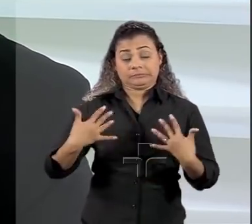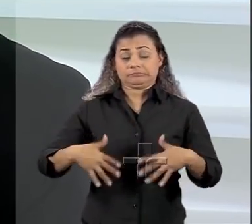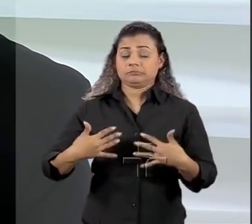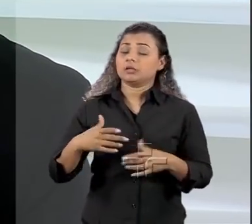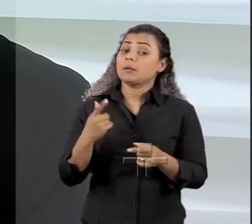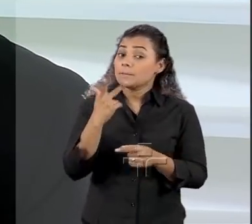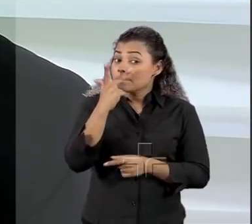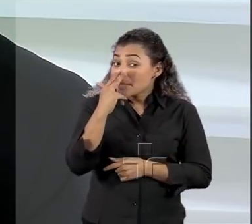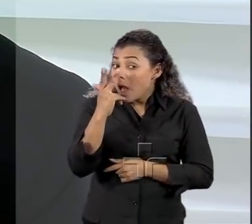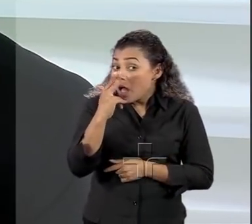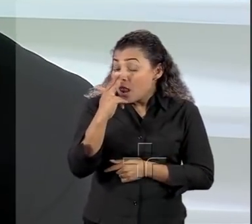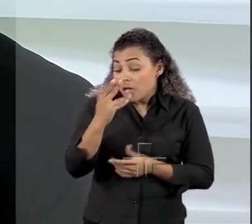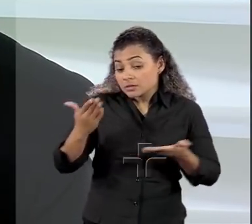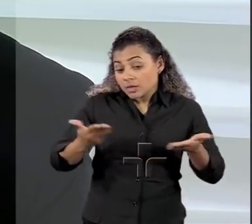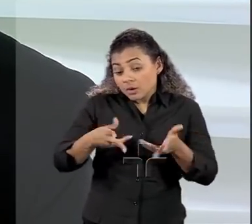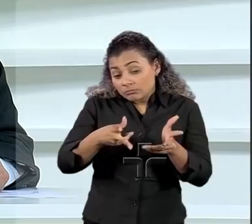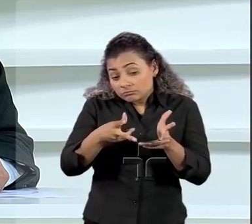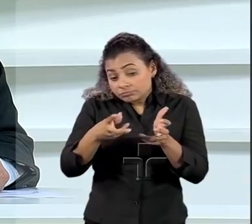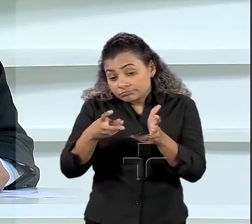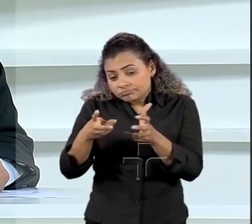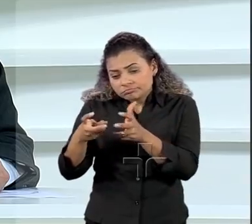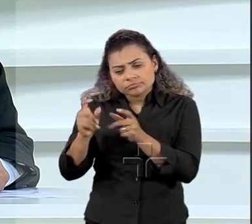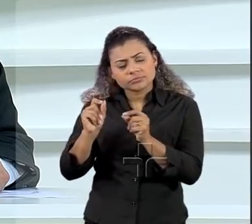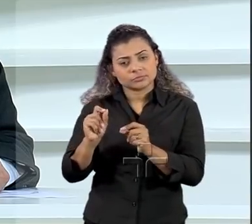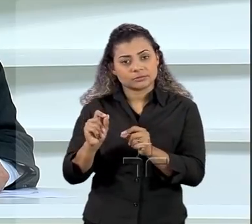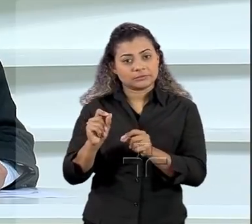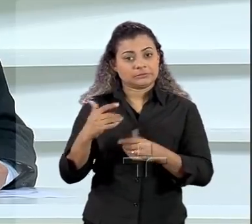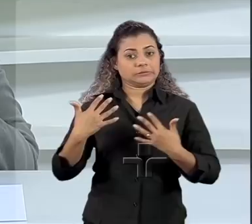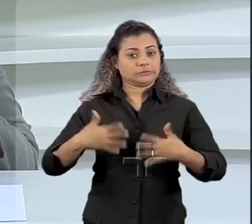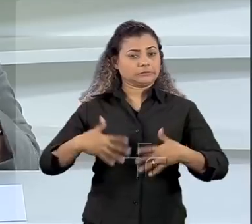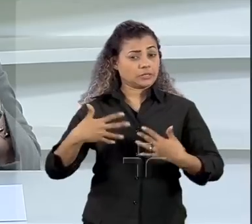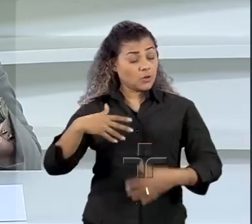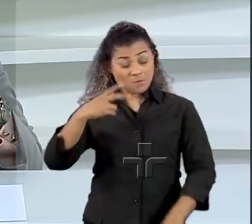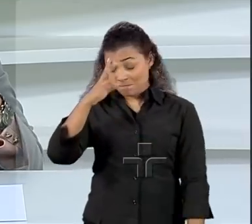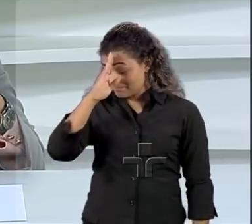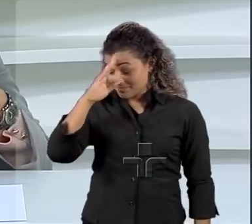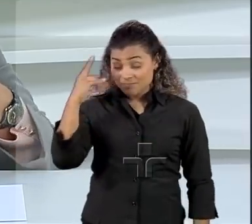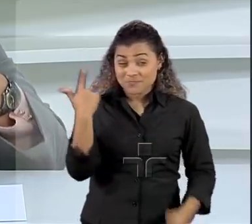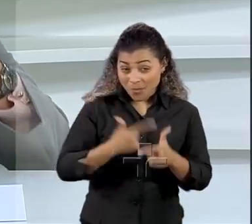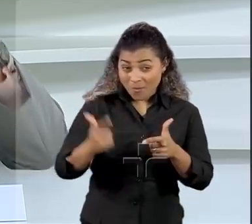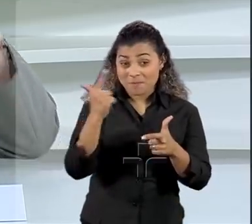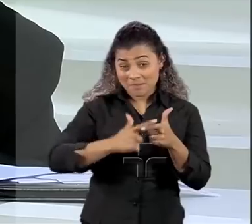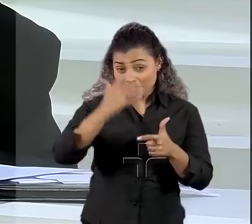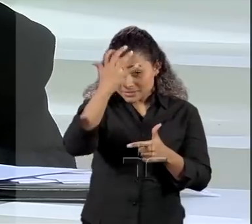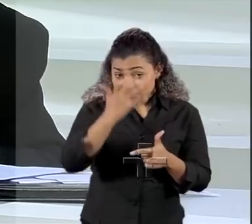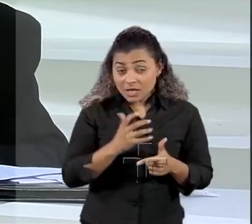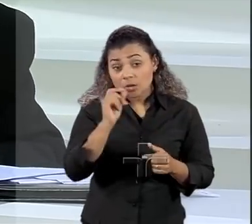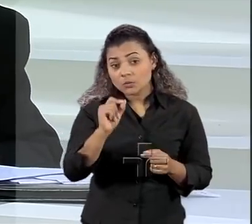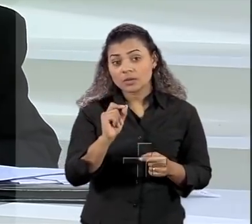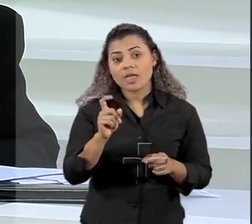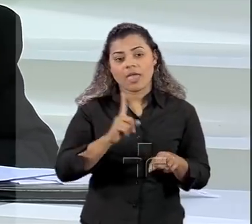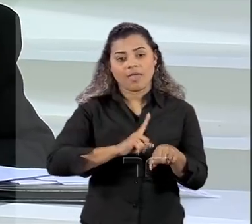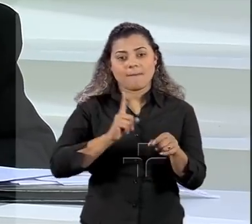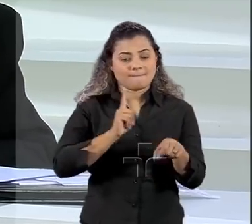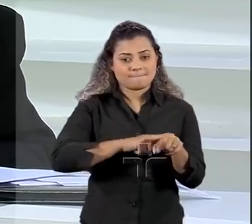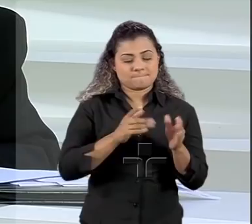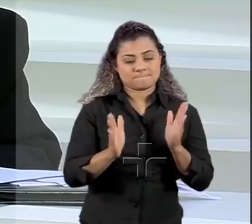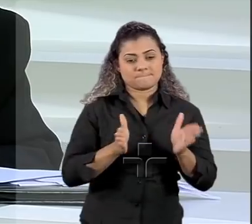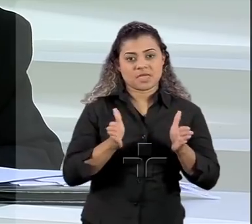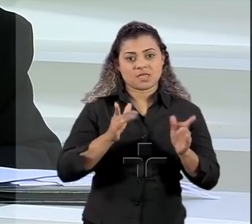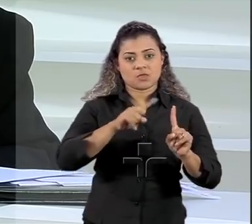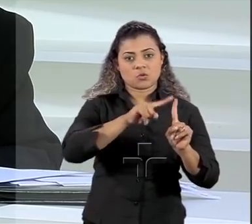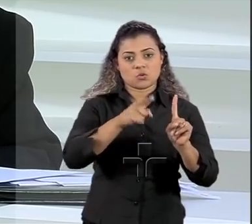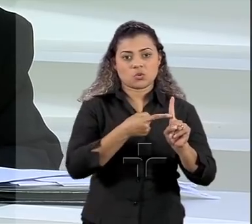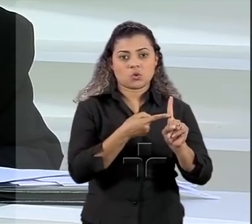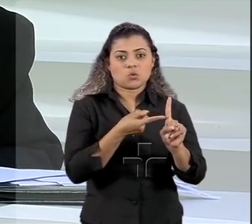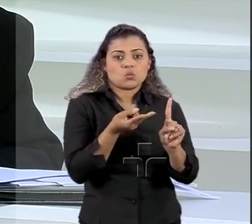parece, pelo que podemos ver, que ainda um dos calcanhares de Aquiles dessa situação é o período neonatal, onde nós vamos ter que ter um